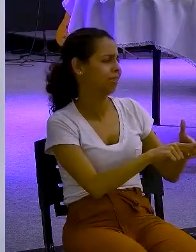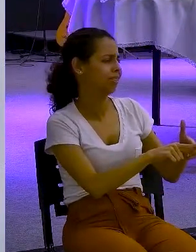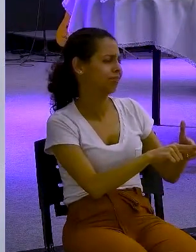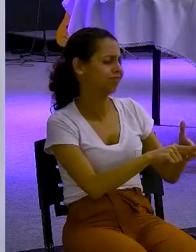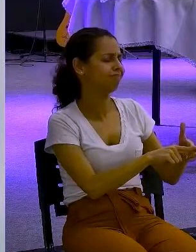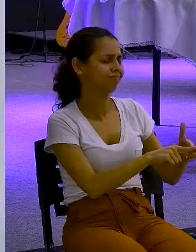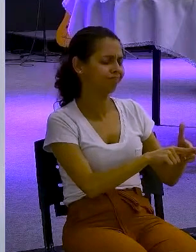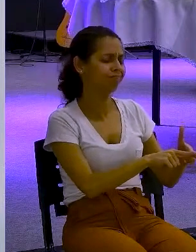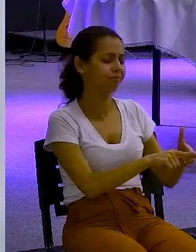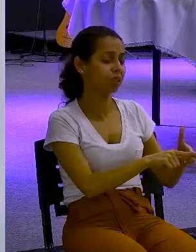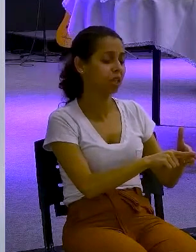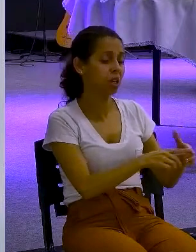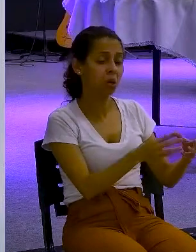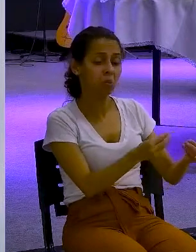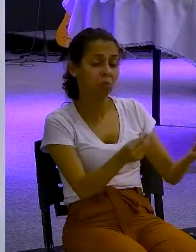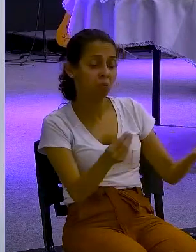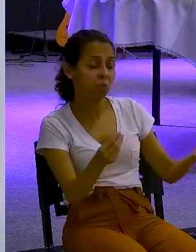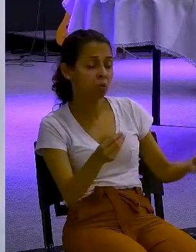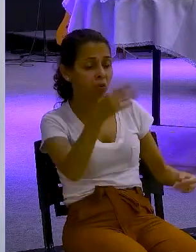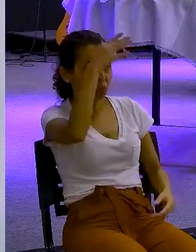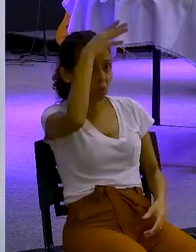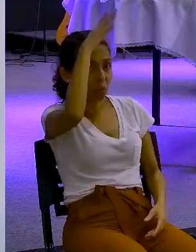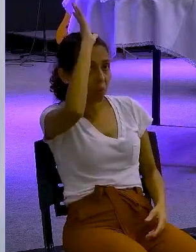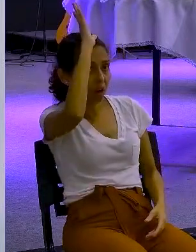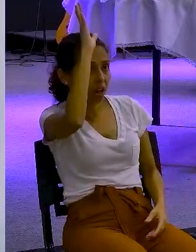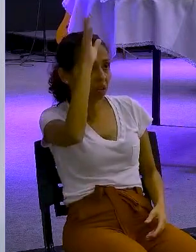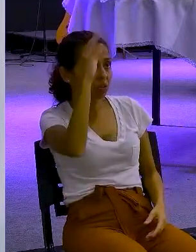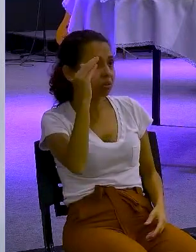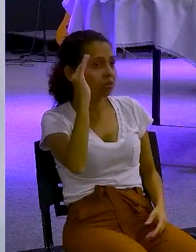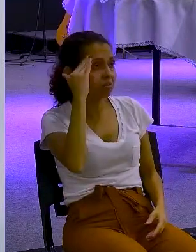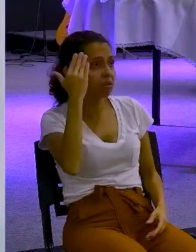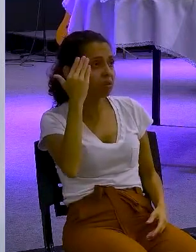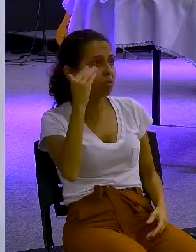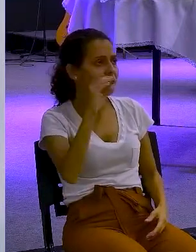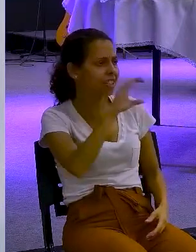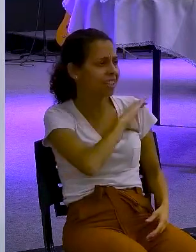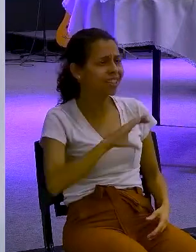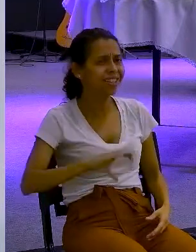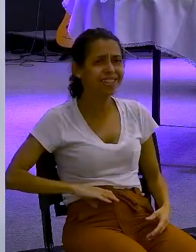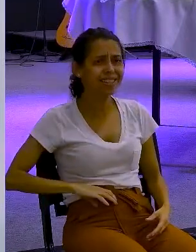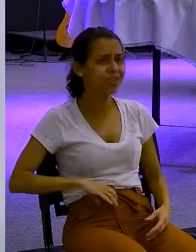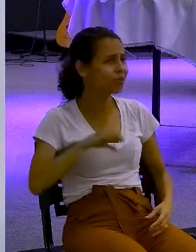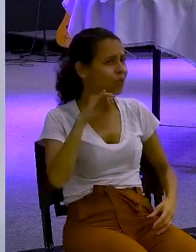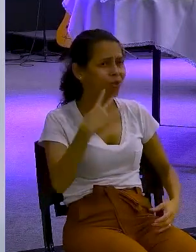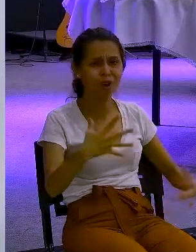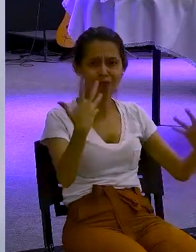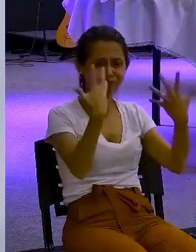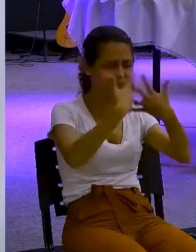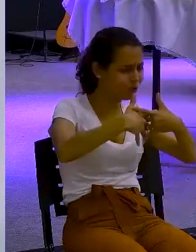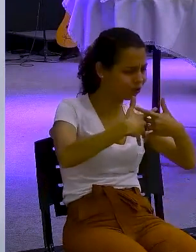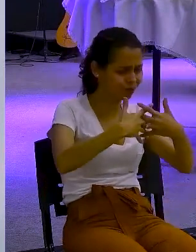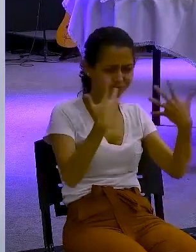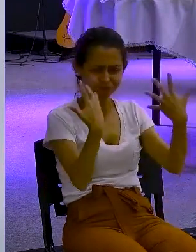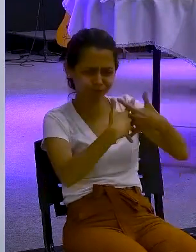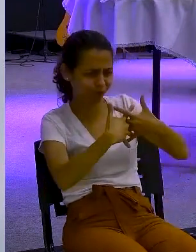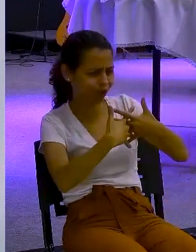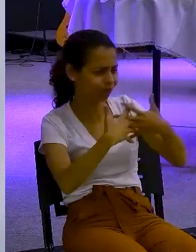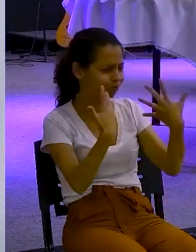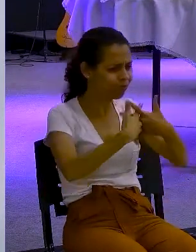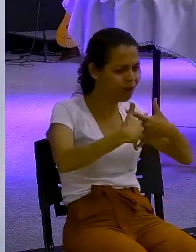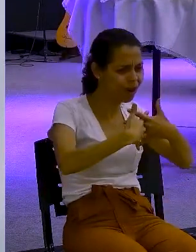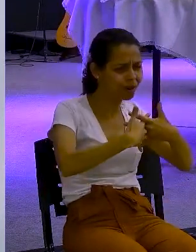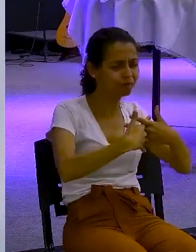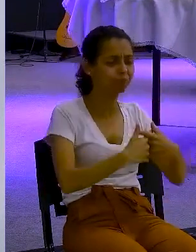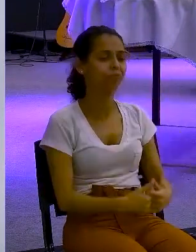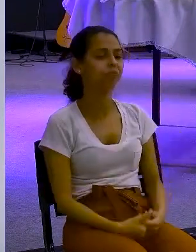E para muitos romanos, Cristo era apresentado como sinônimo de confusão, de contenda, de briga, de discórdia.